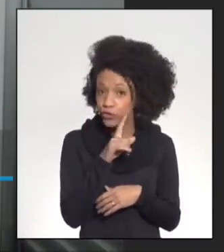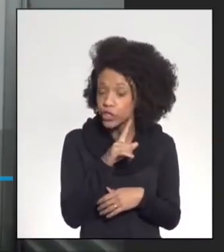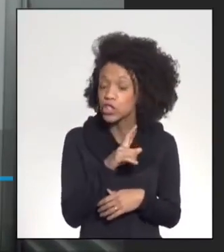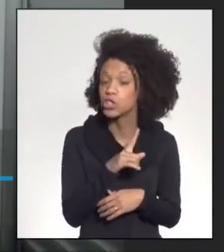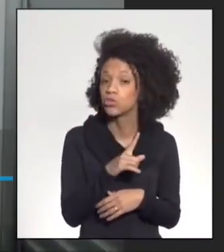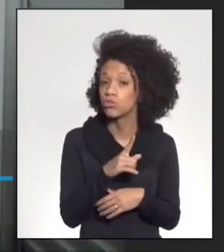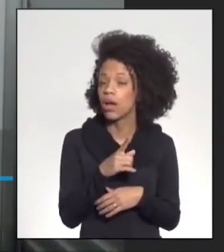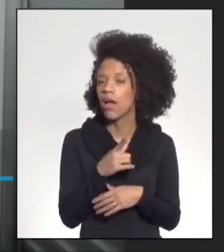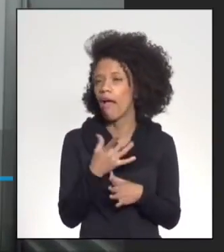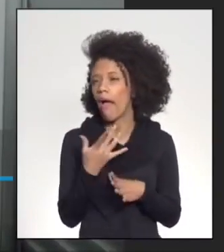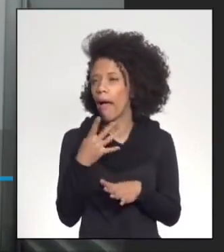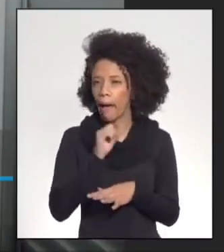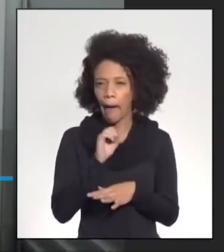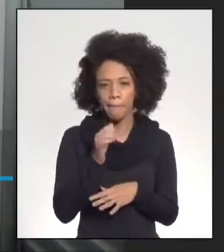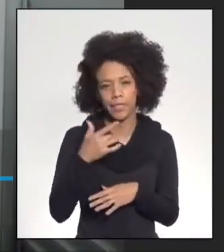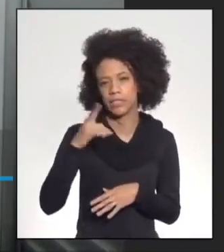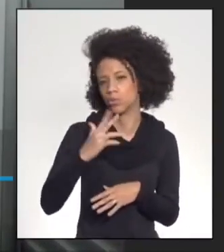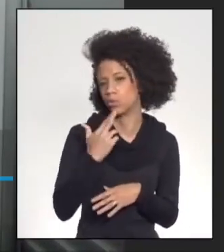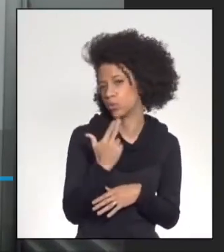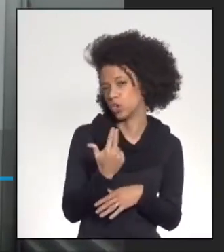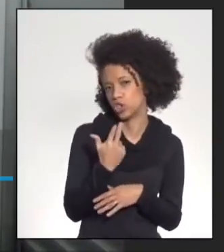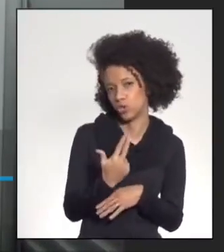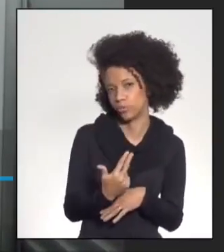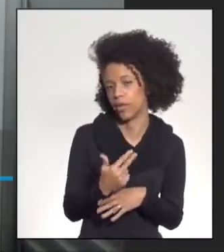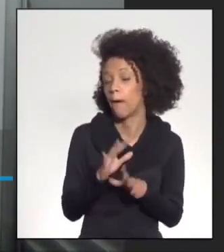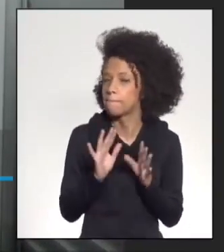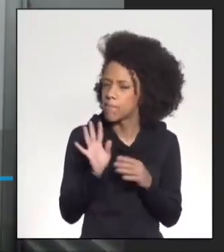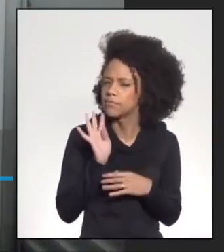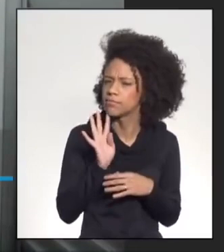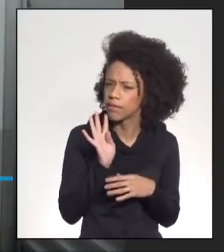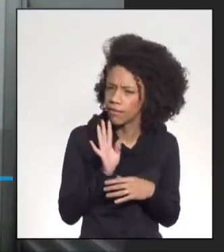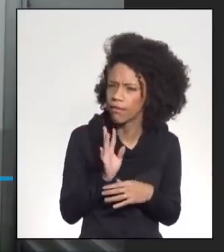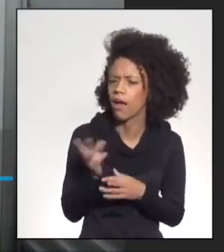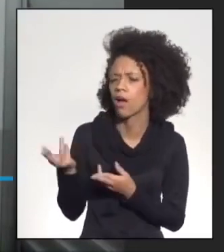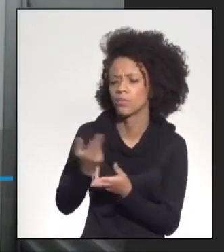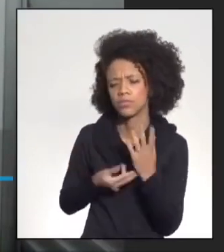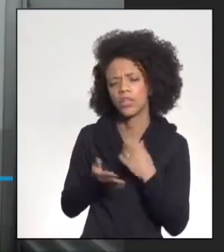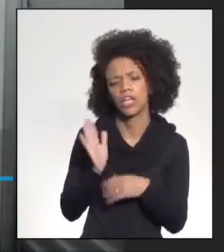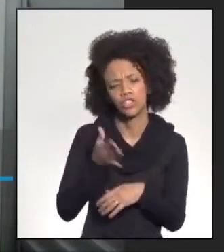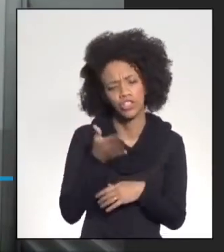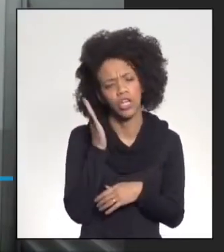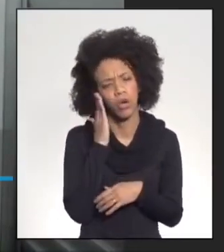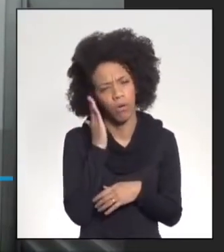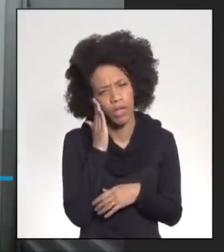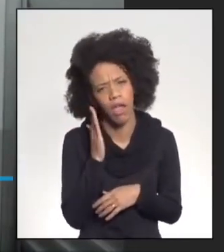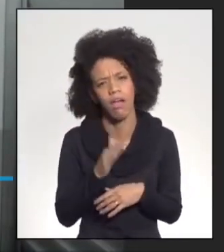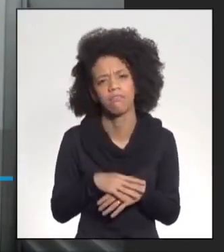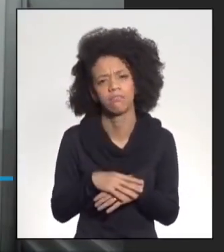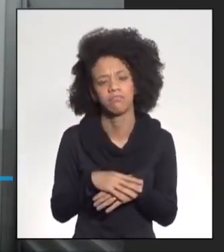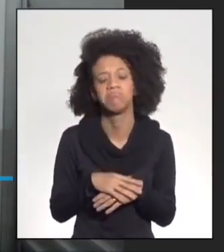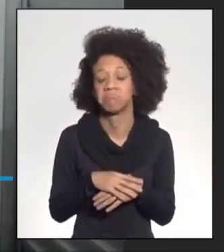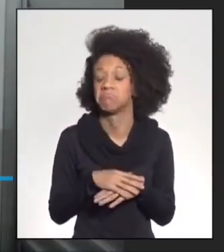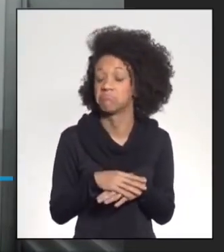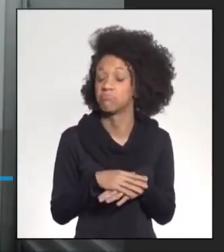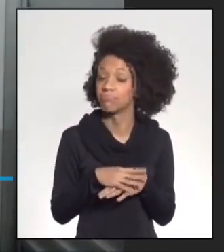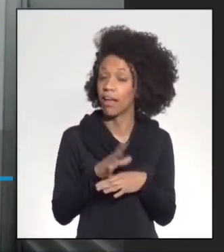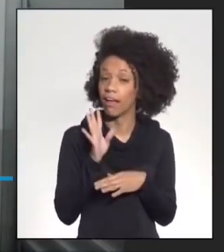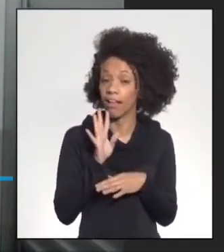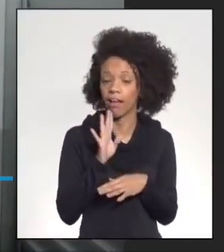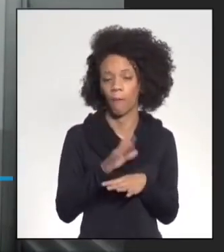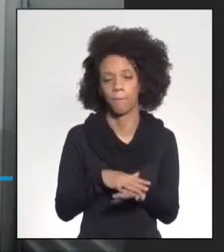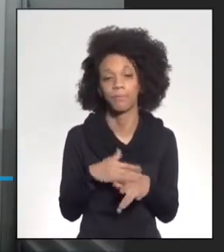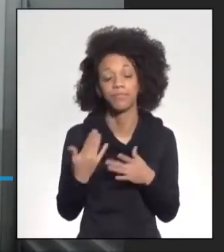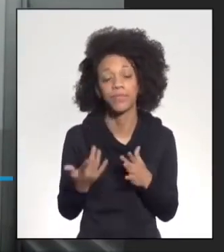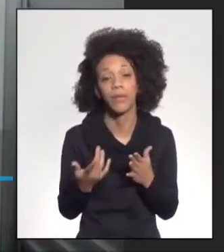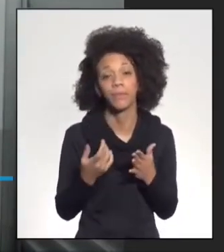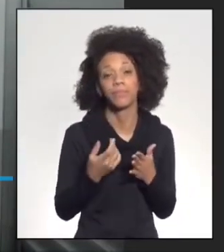outro idioma, tá bom, pessoal? Mas muito legal que vocês escreveram, que já conhecem, já viram. Isso é muito bacana. Vamos lá.